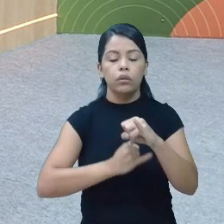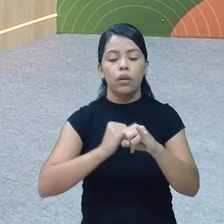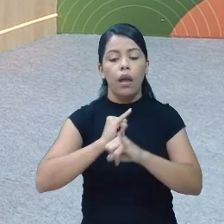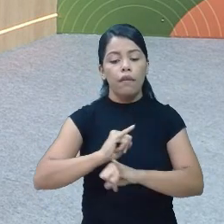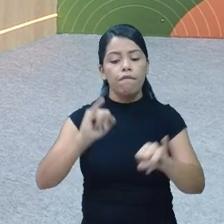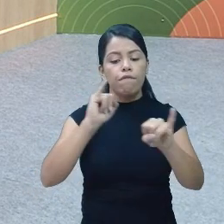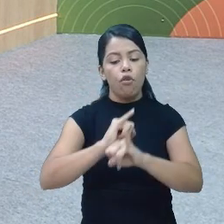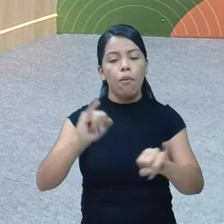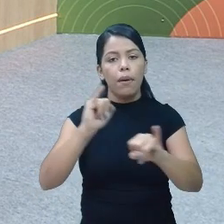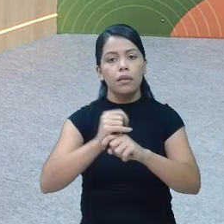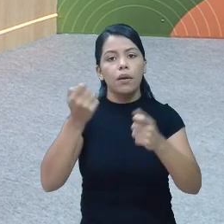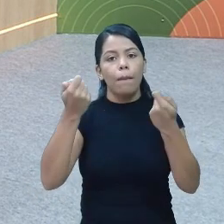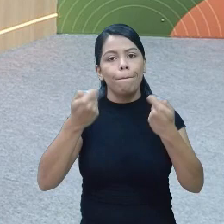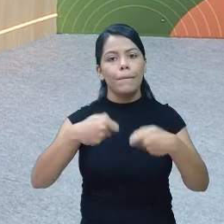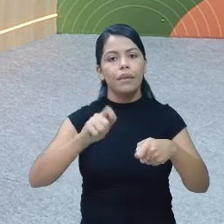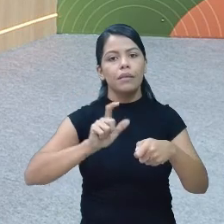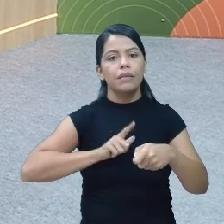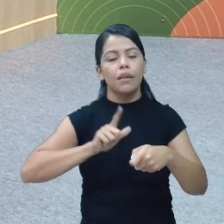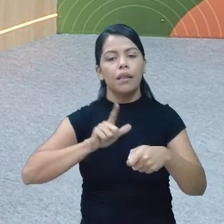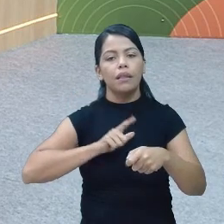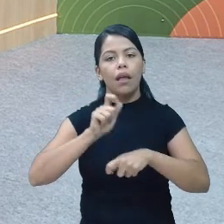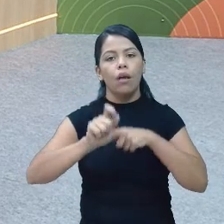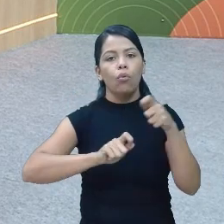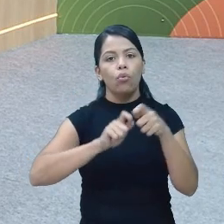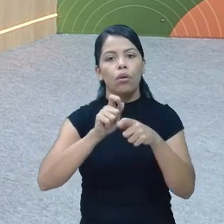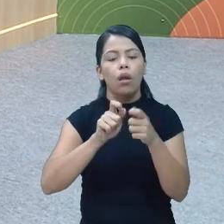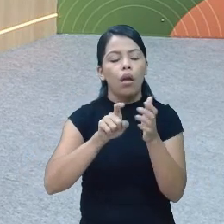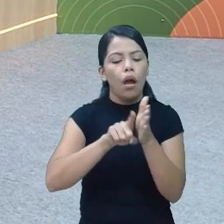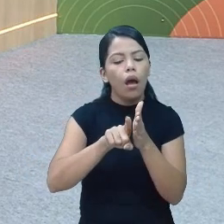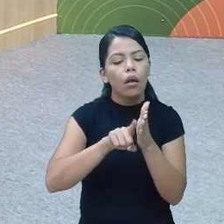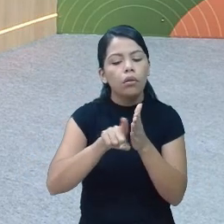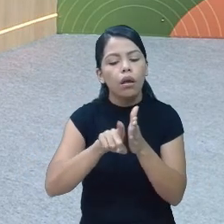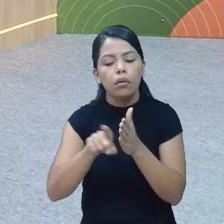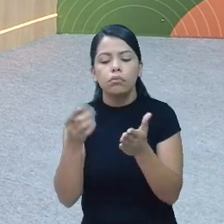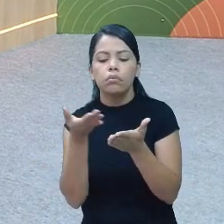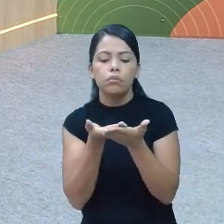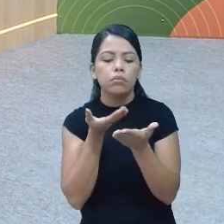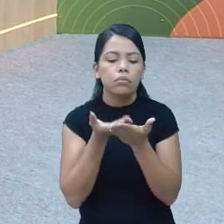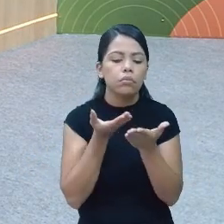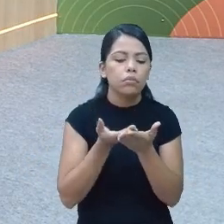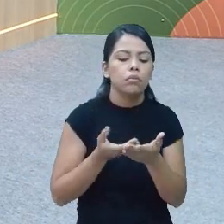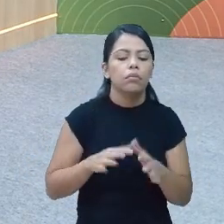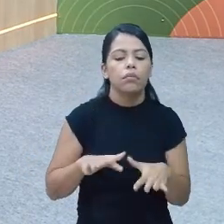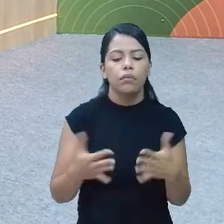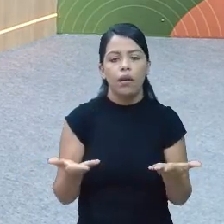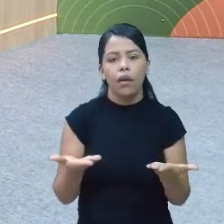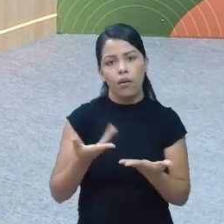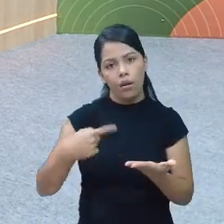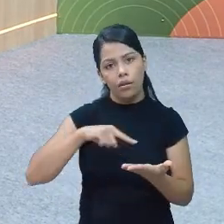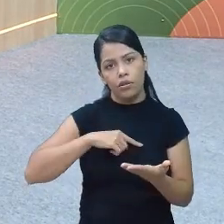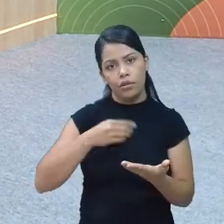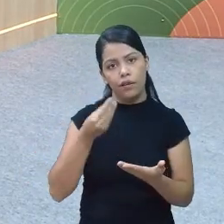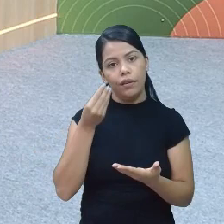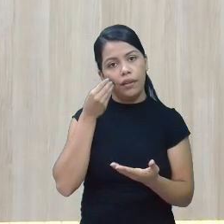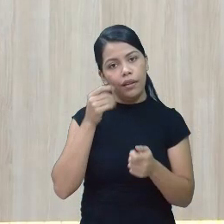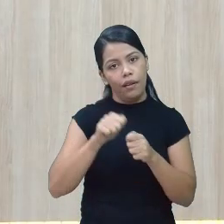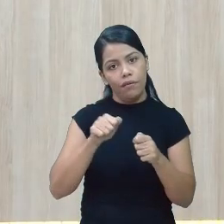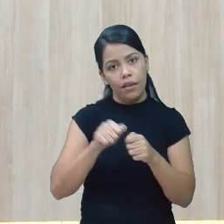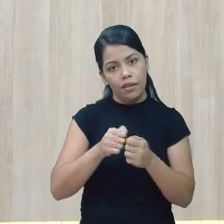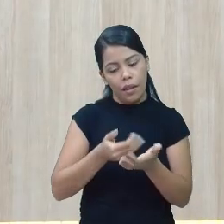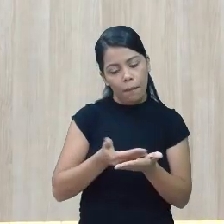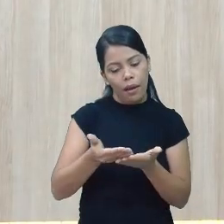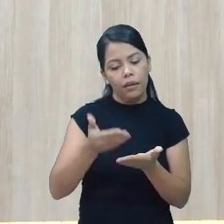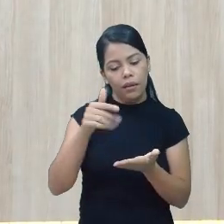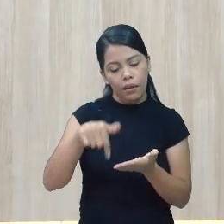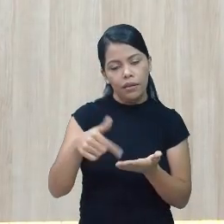elas precisam ter algumas análises, tá certo? E é o que a gente vai tentar fazer um pouco a partir da aula de hoje, tá bom?